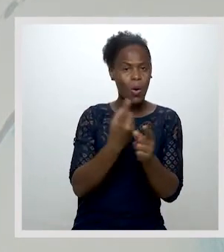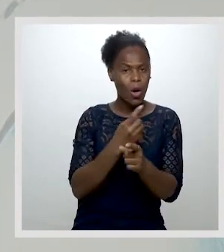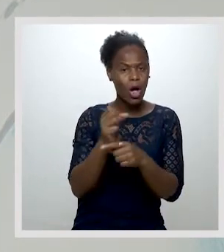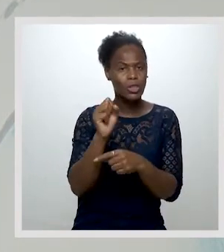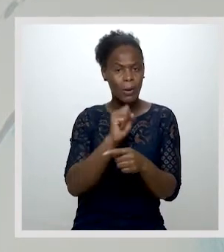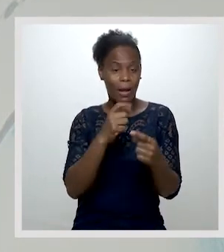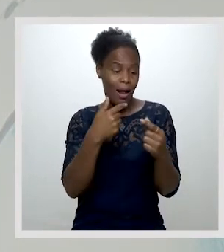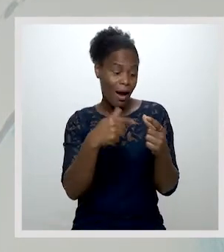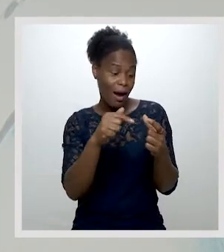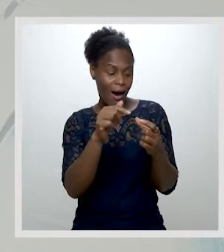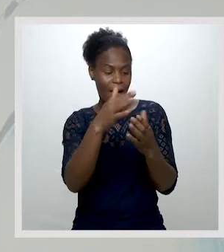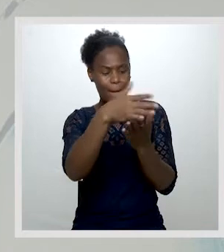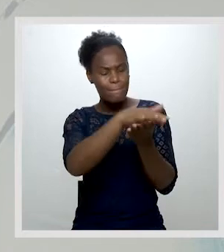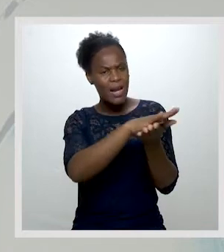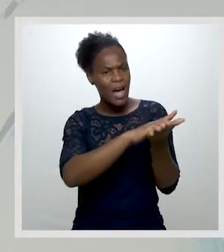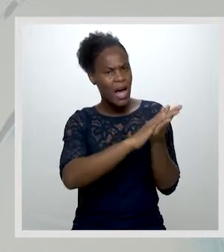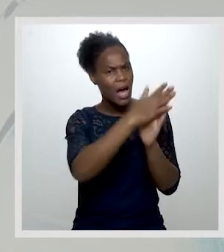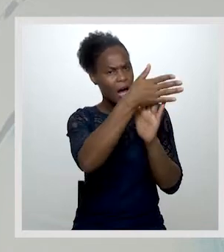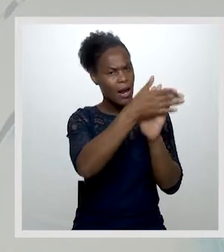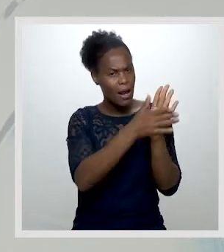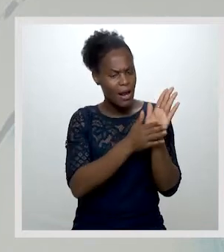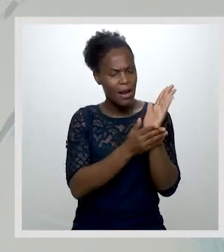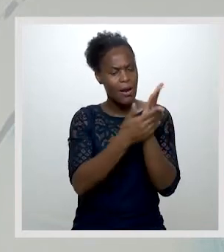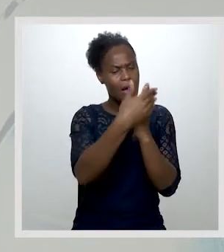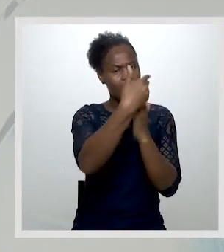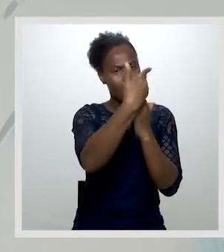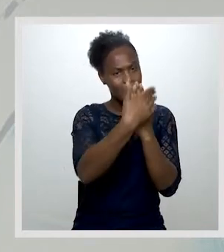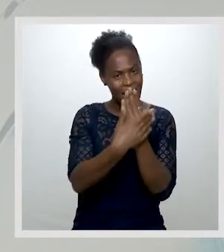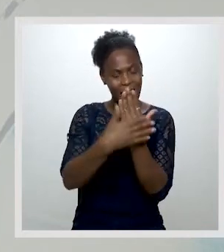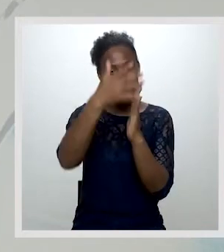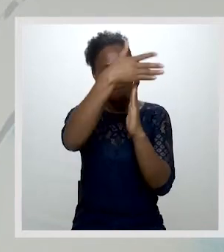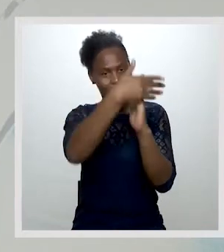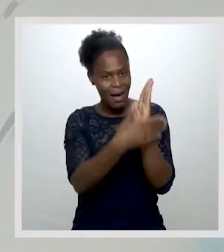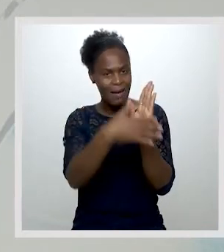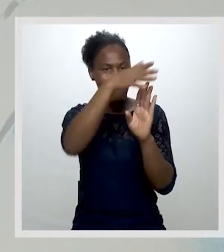têm superfícies planas, laterais planas.